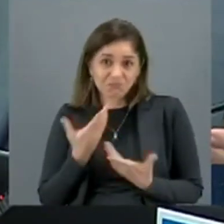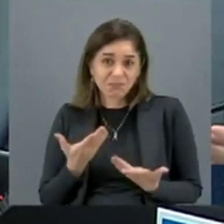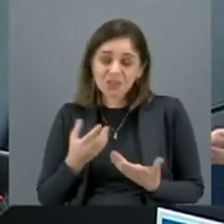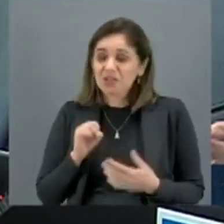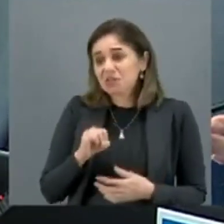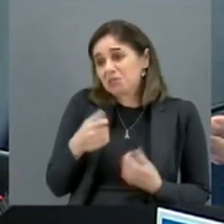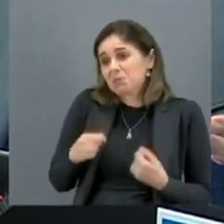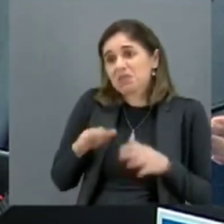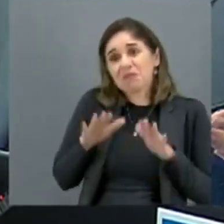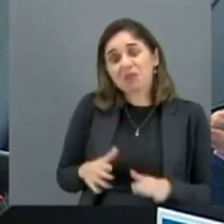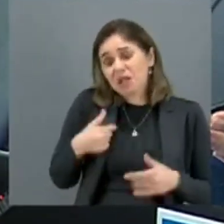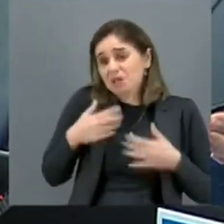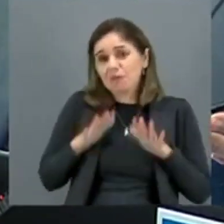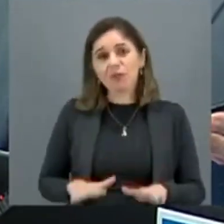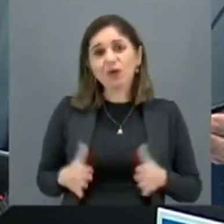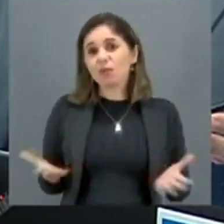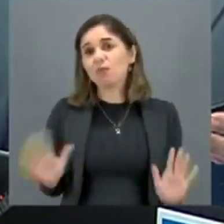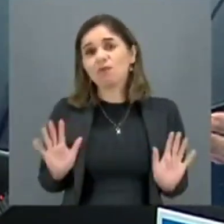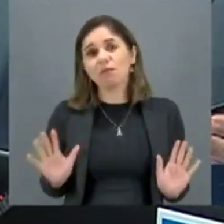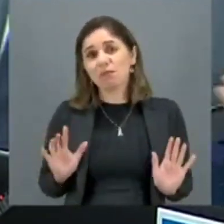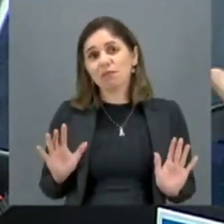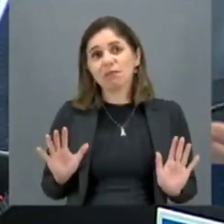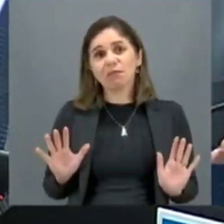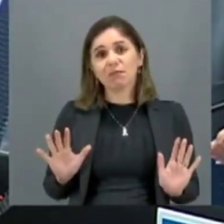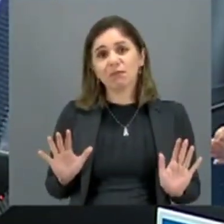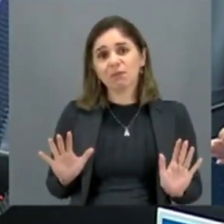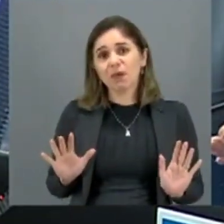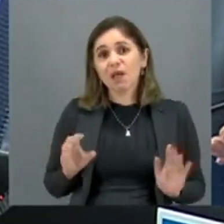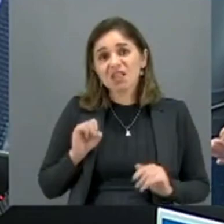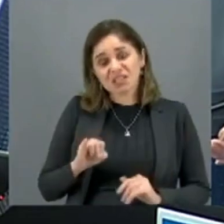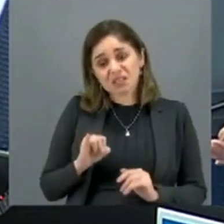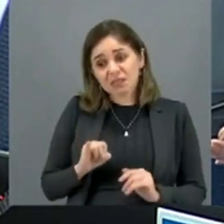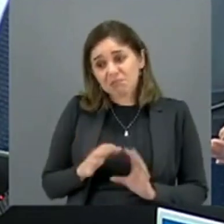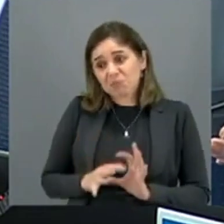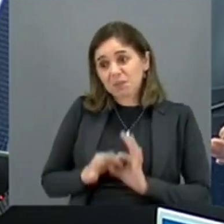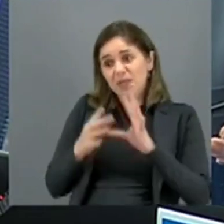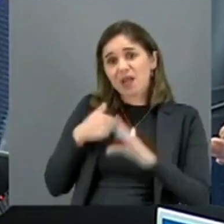que ficar, eu fico. Dever de ofício. Se for possível, eu saio.